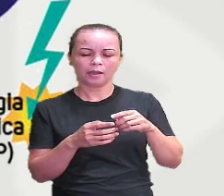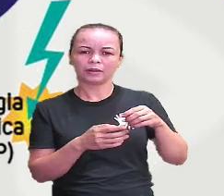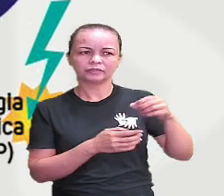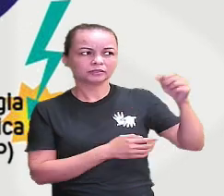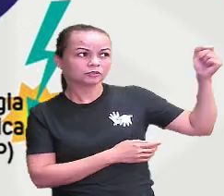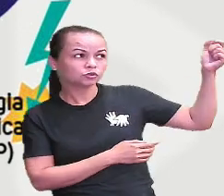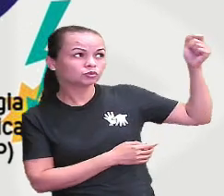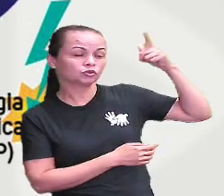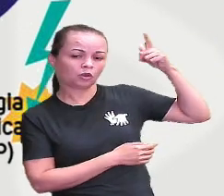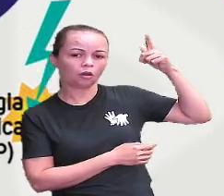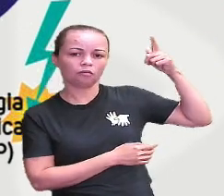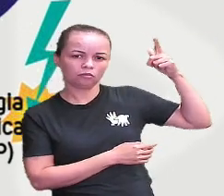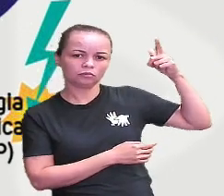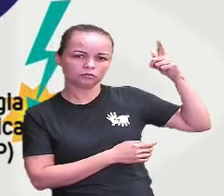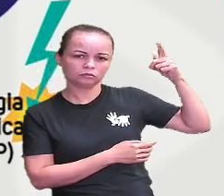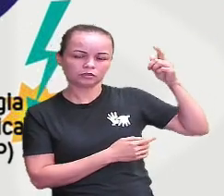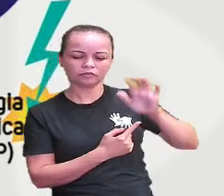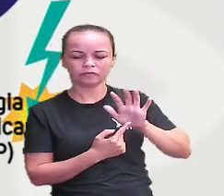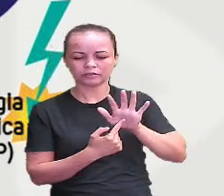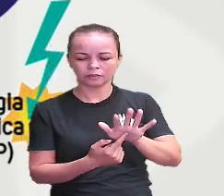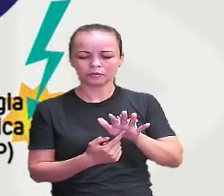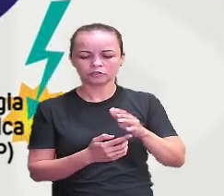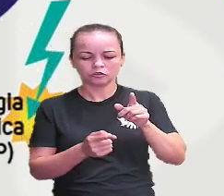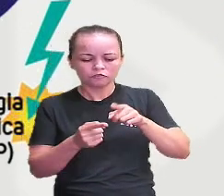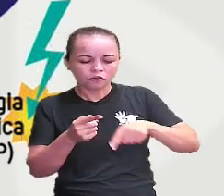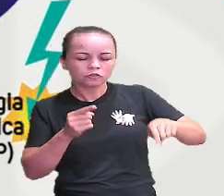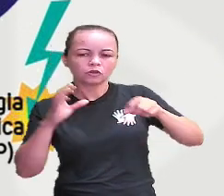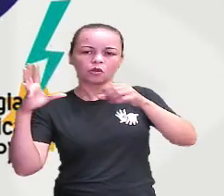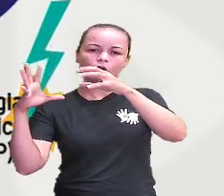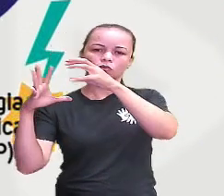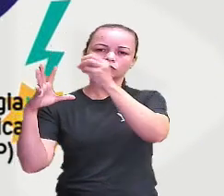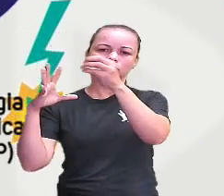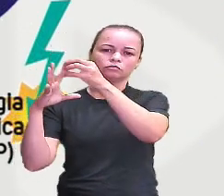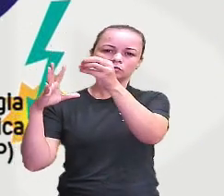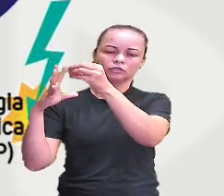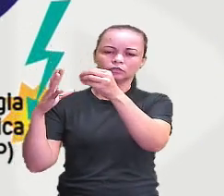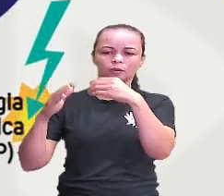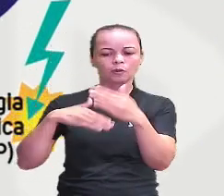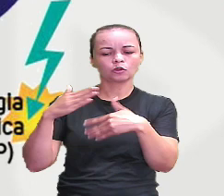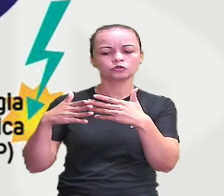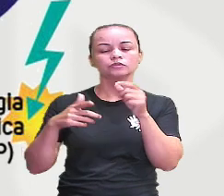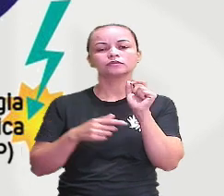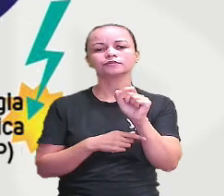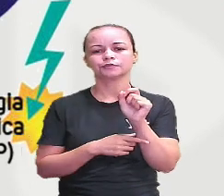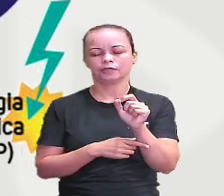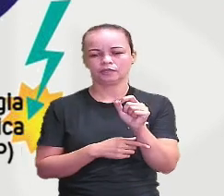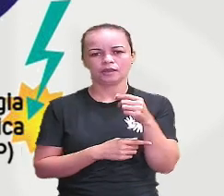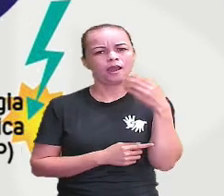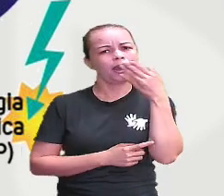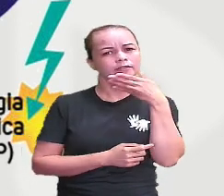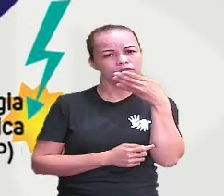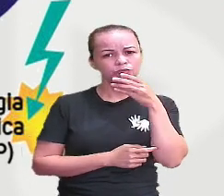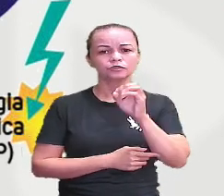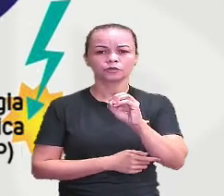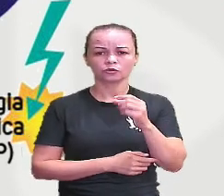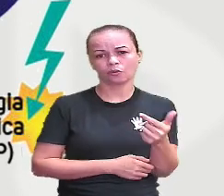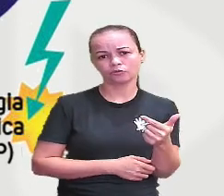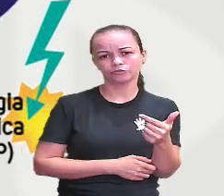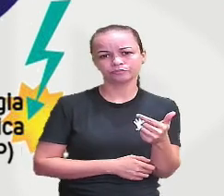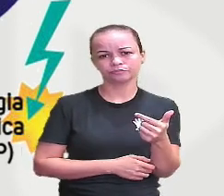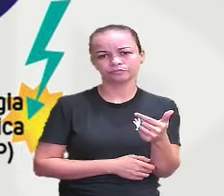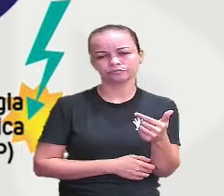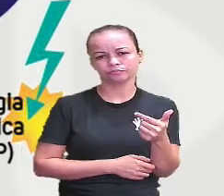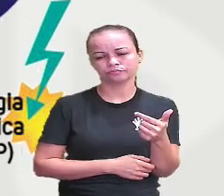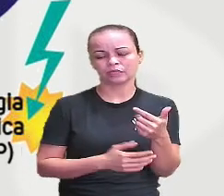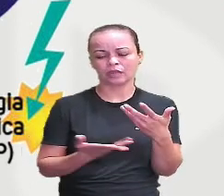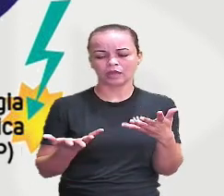no caso é representado pela luz solar. No processo fotossíntese, o que é que vai ser produzido, gente? Ó, açúcar e oxigênio. Vocês perceberam